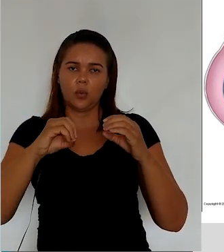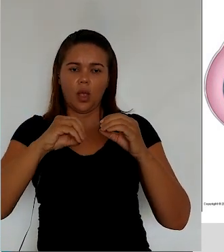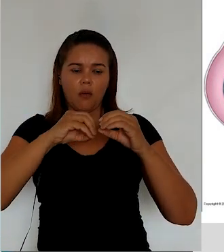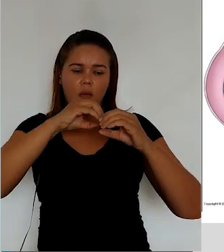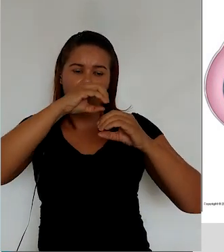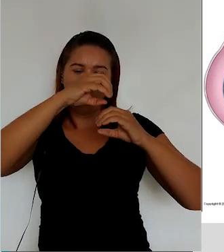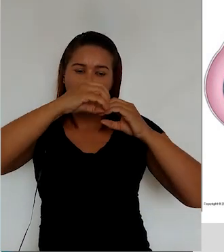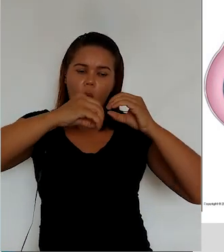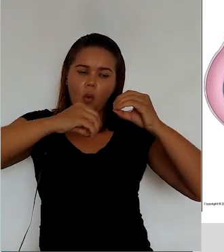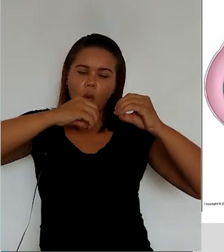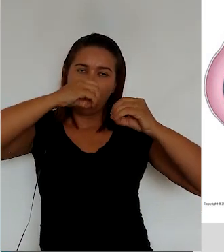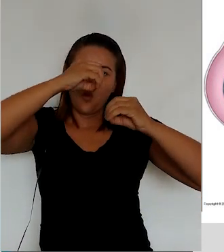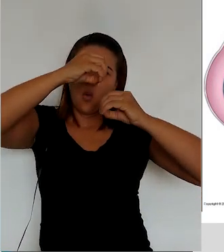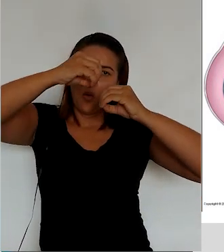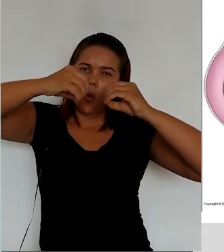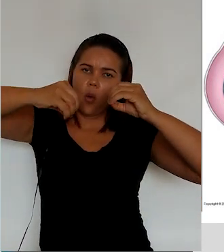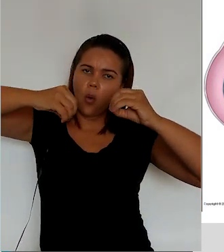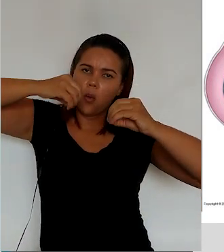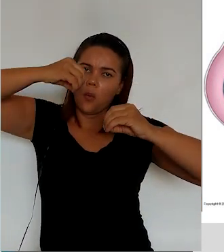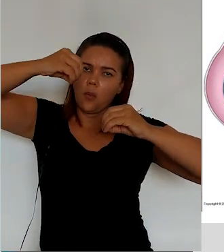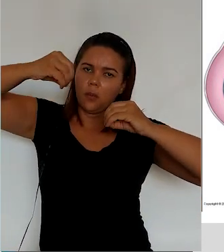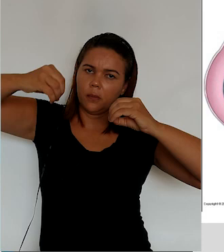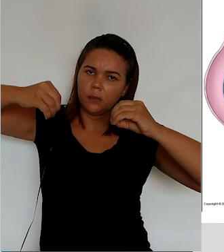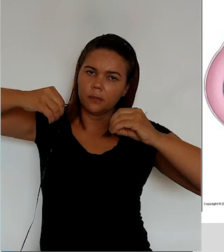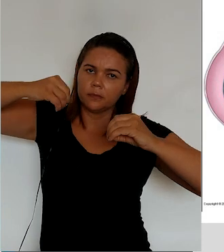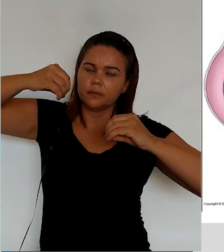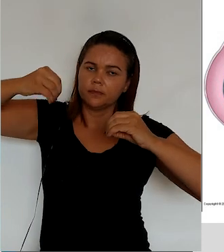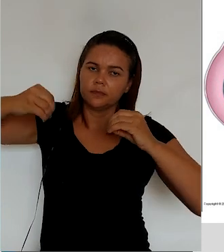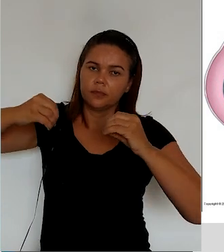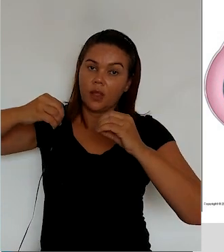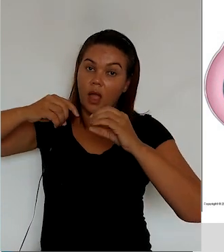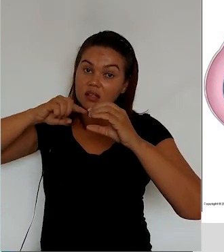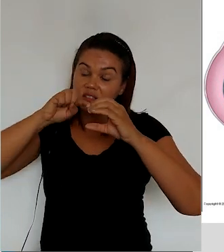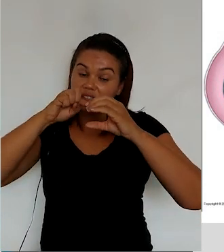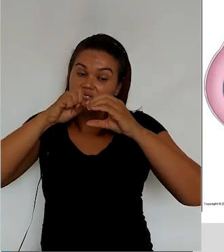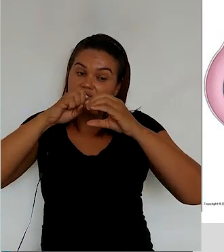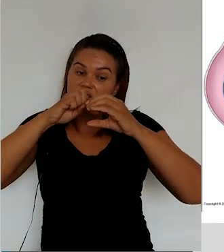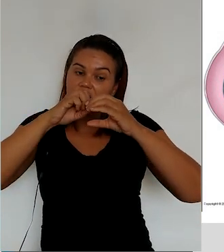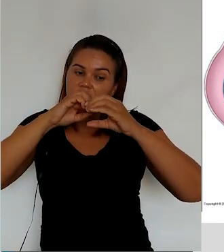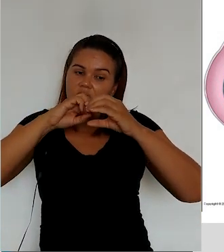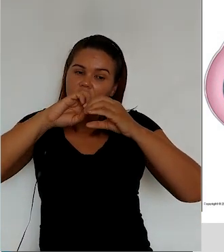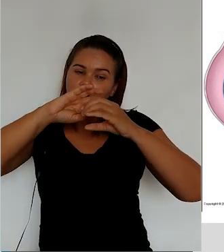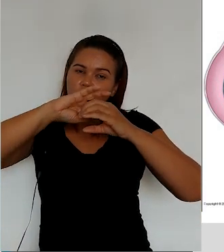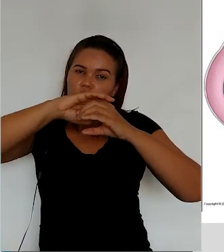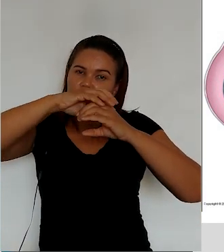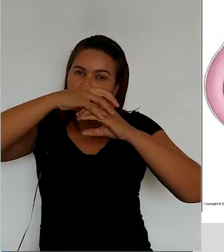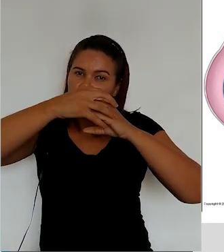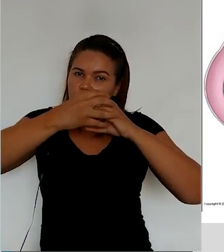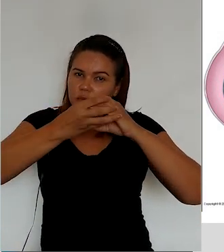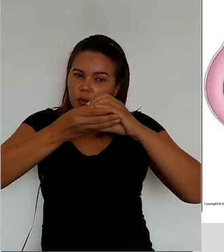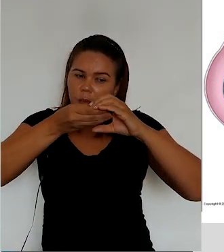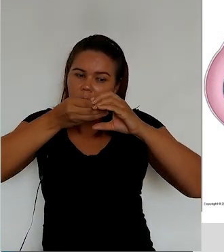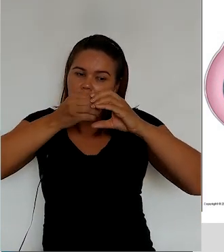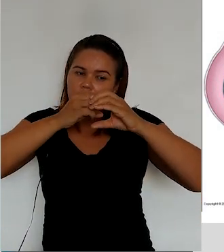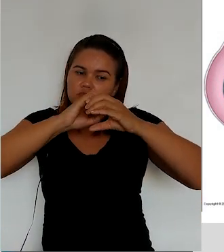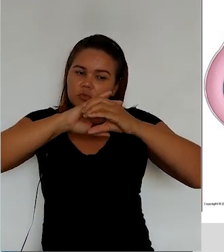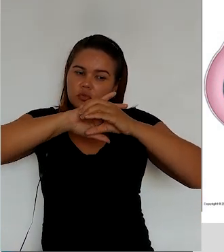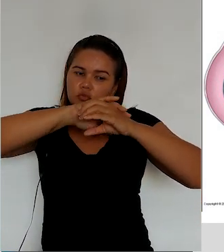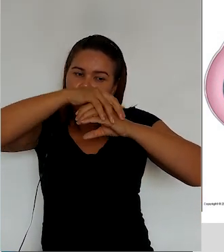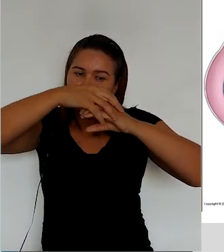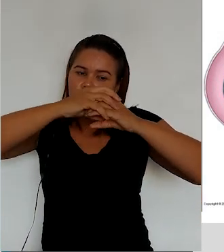espiralado. Assim, o citoplasma é espremido entre as